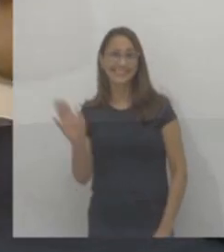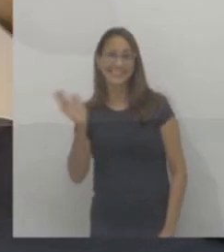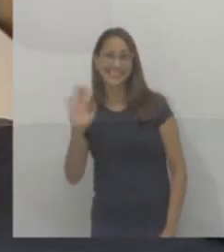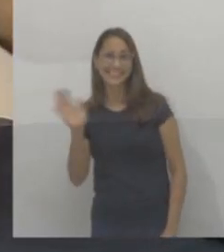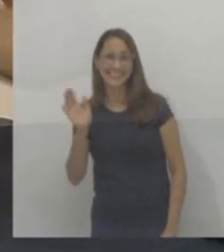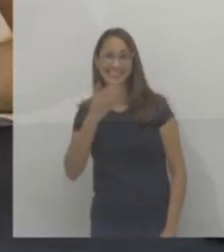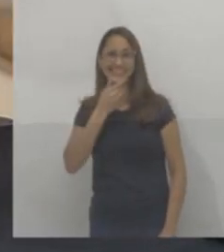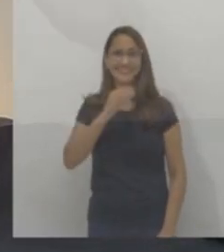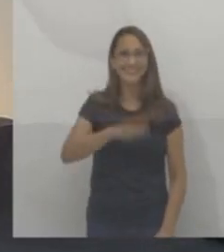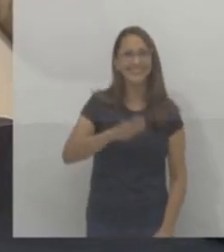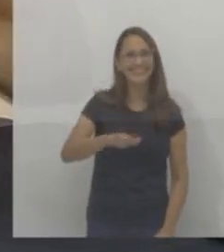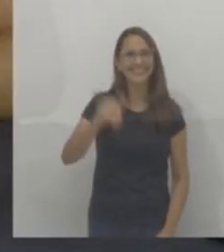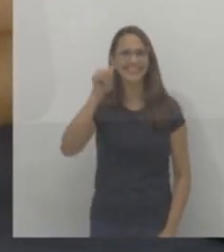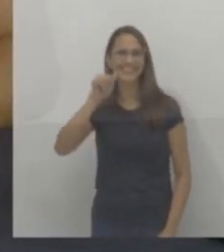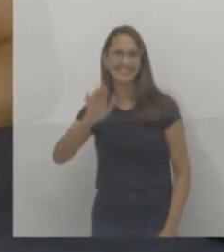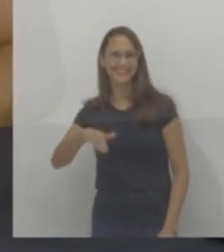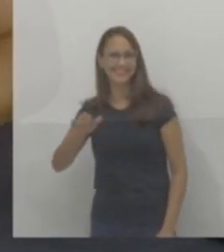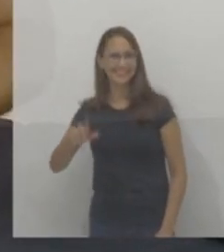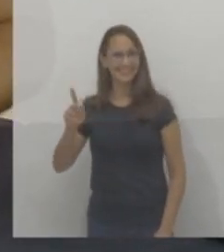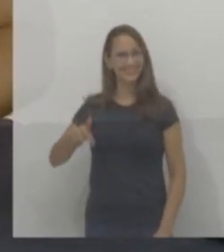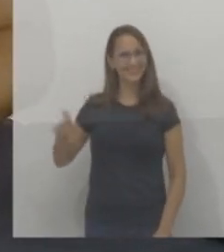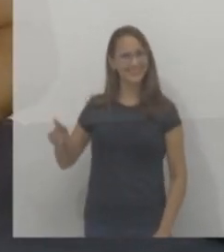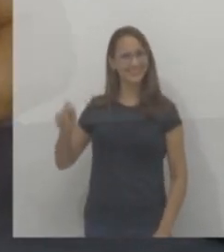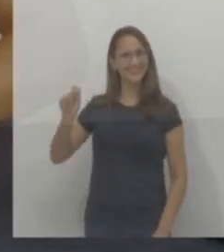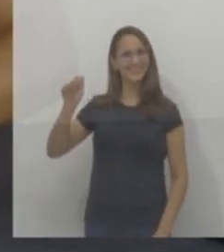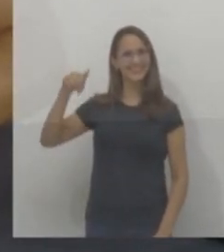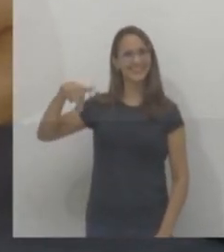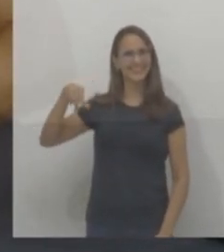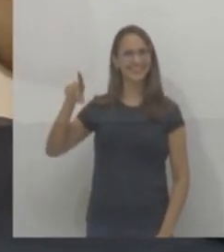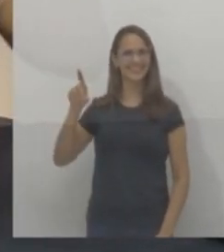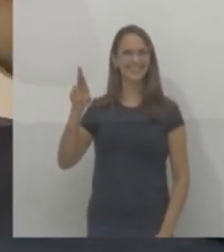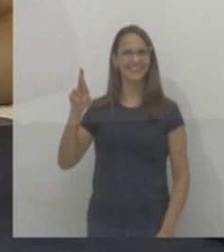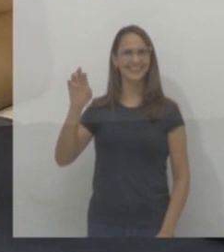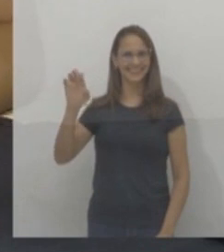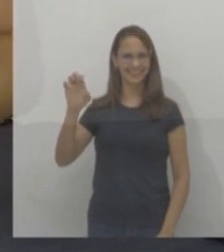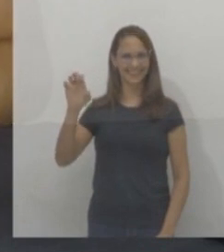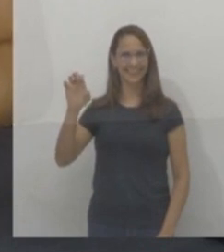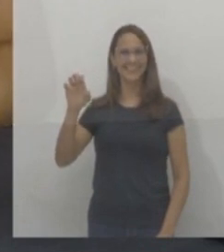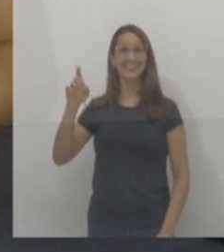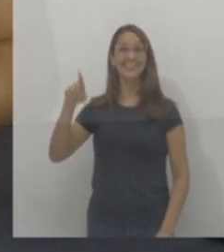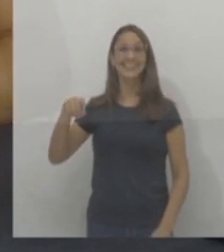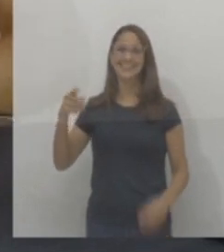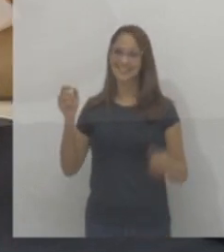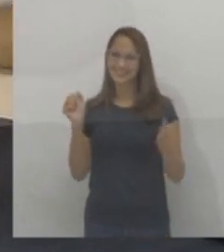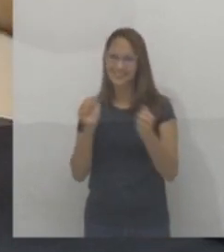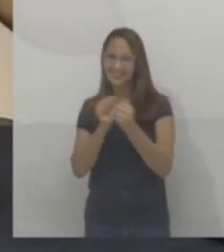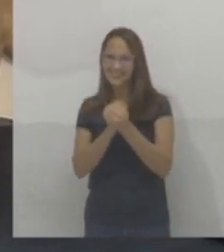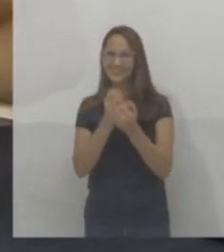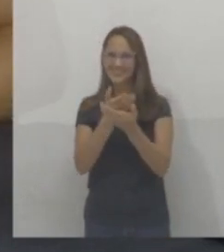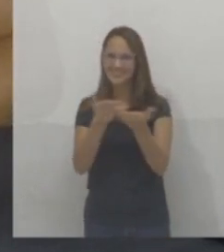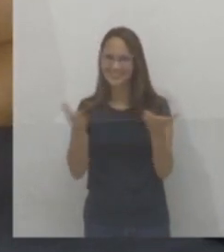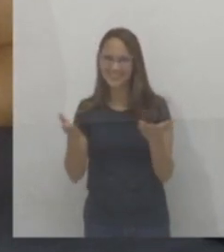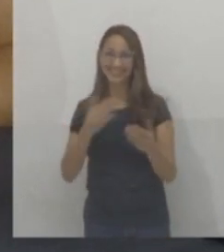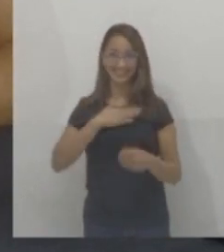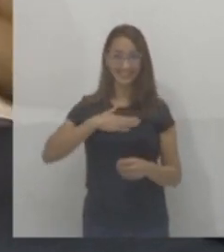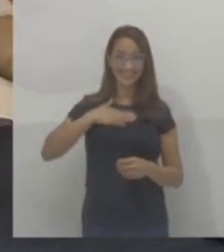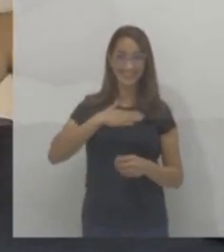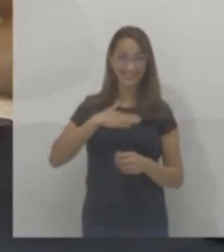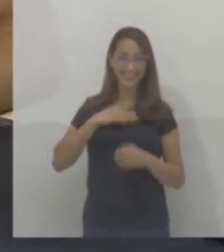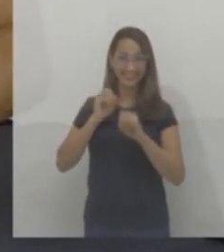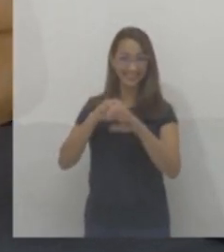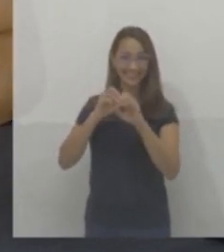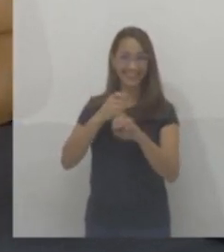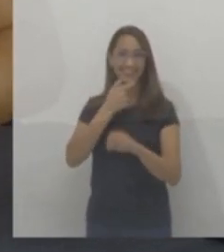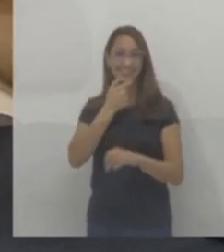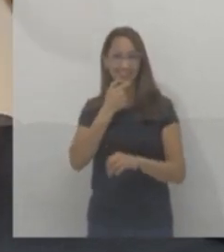Hello boys, hello girls, Teacher André, de novo aqui com vocês. Espero que vocês estejam curtindo aí o trabalho que a gente tem feito na língua inglesa, eu e